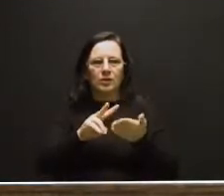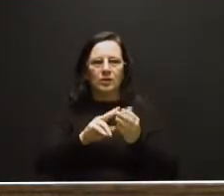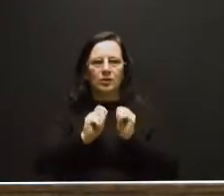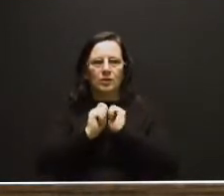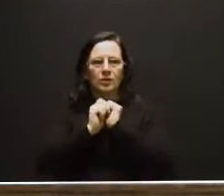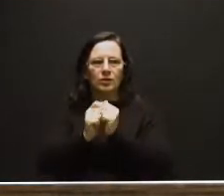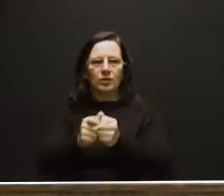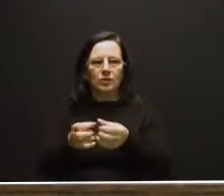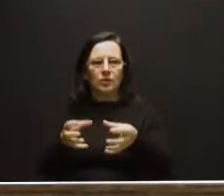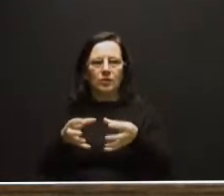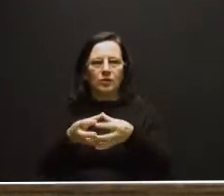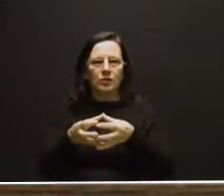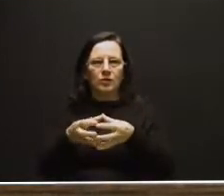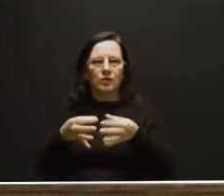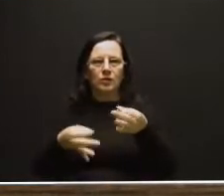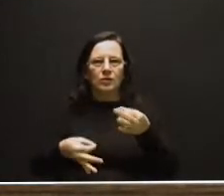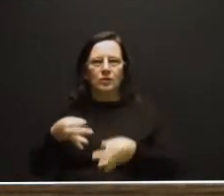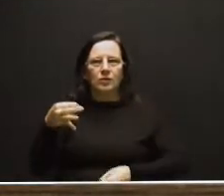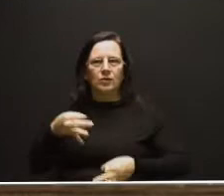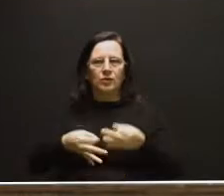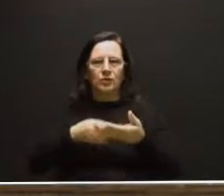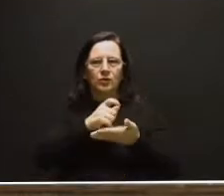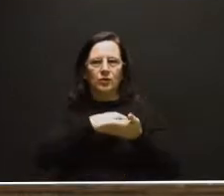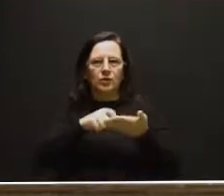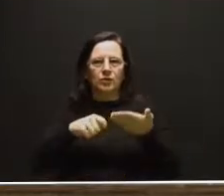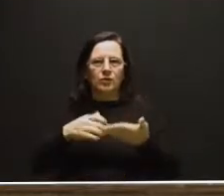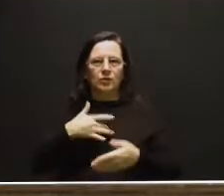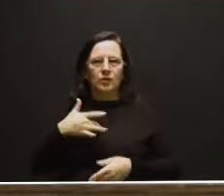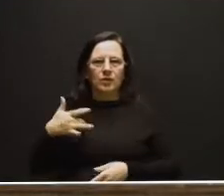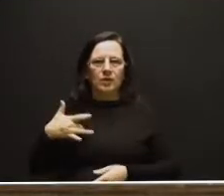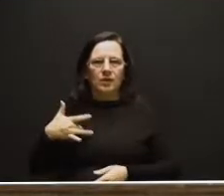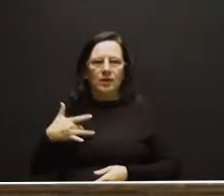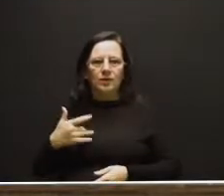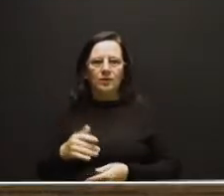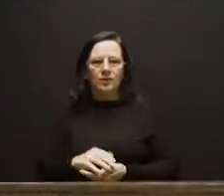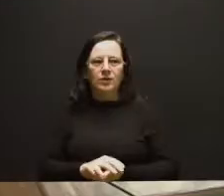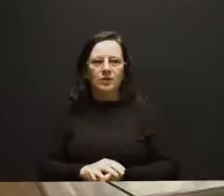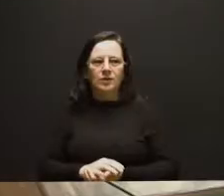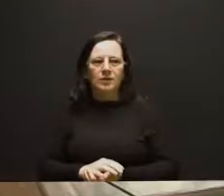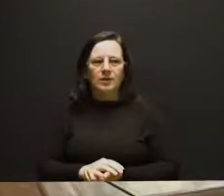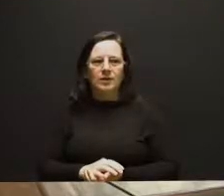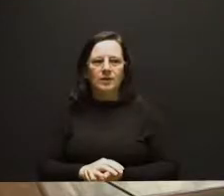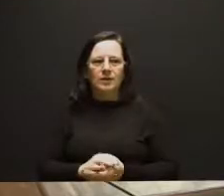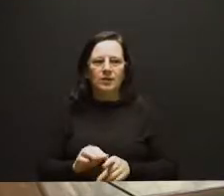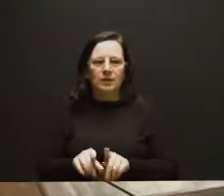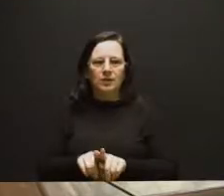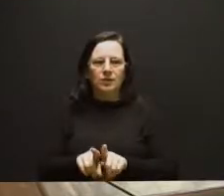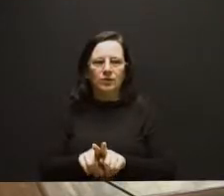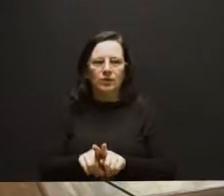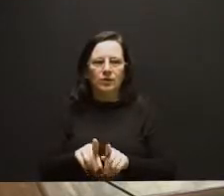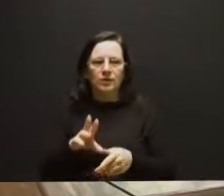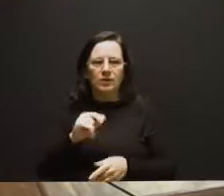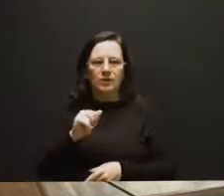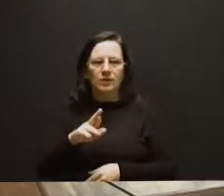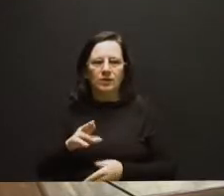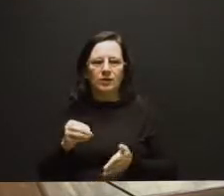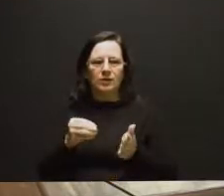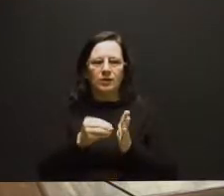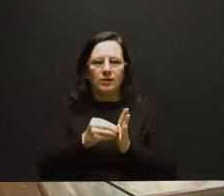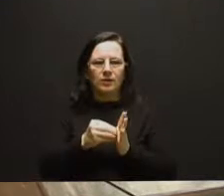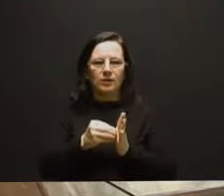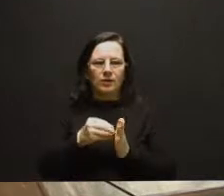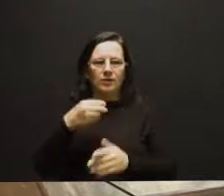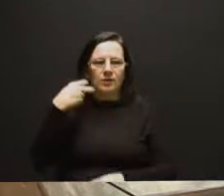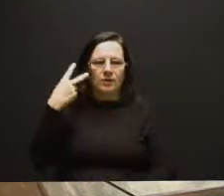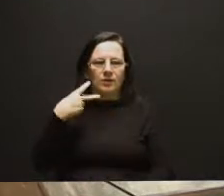exarado em conjunto pelas comissões de educação e de saúde parecer em conjunto é de autoria do